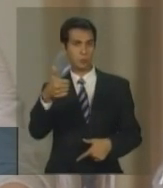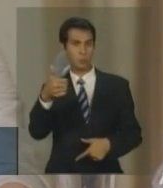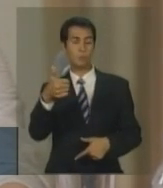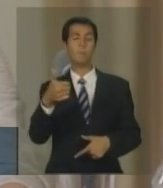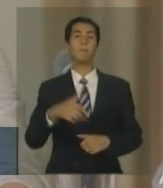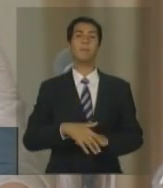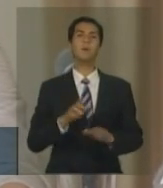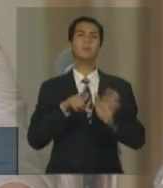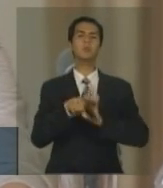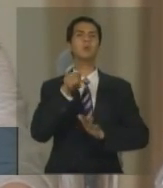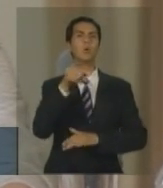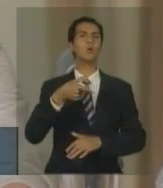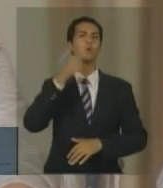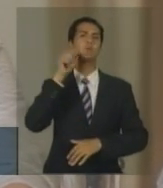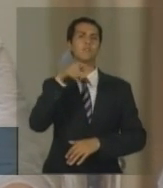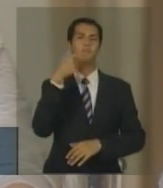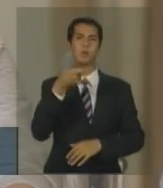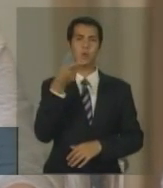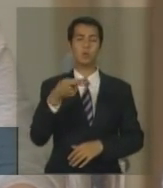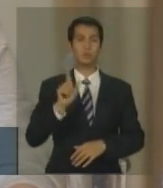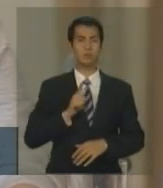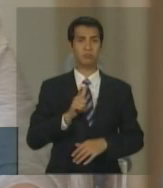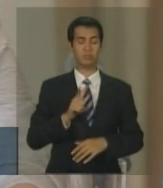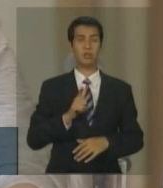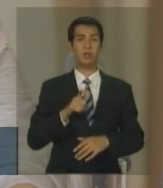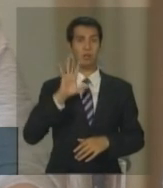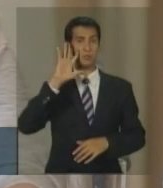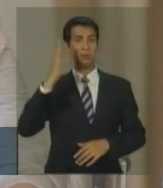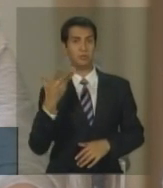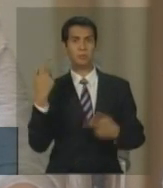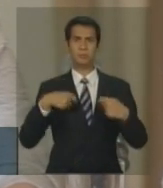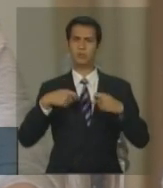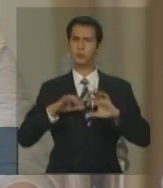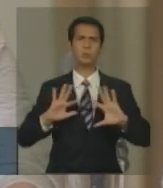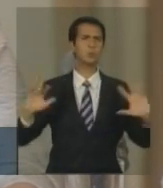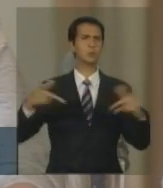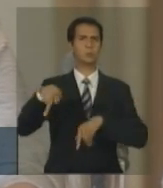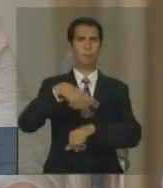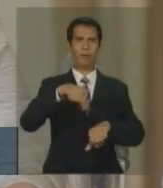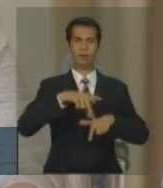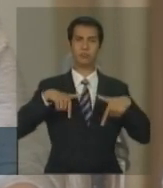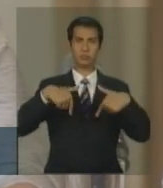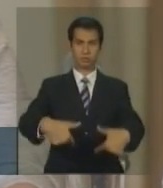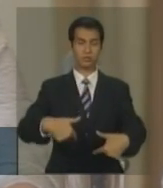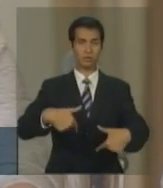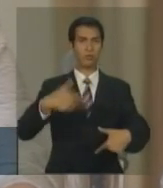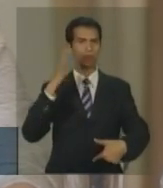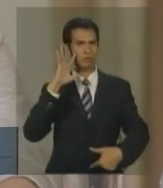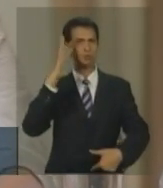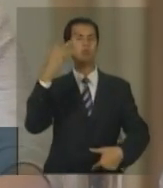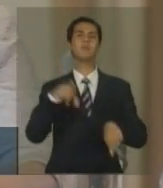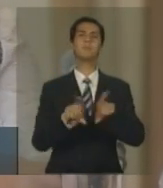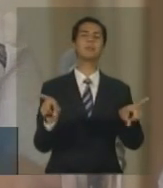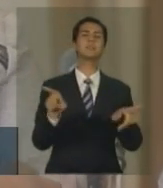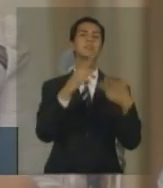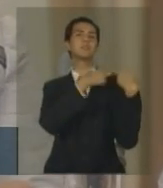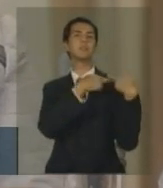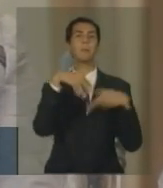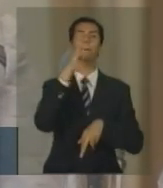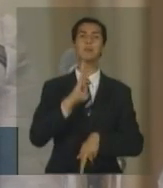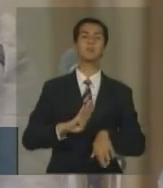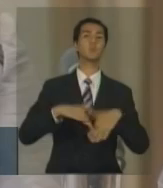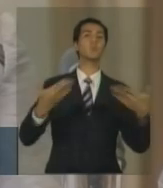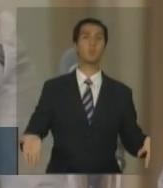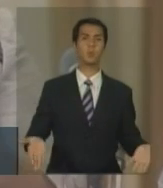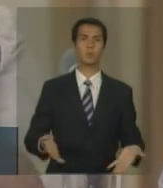coletiva. Nesse processo, o que cabe ao Brasil? Qual é a participação, qual é o papel que o Brasil desempenha nesse processo coletivo? Olha, o